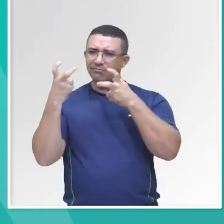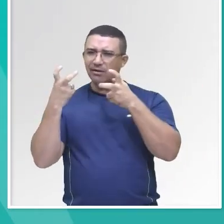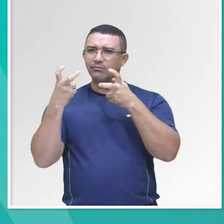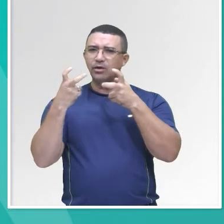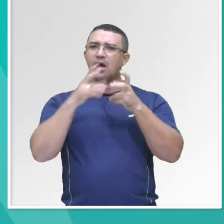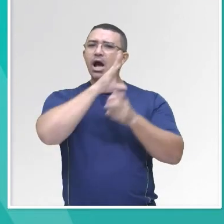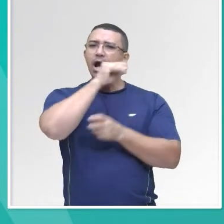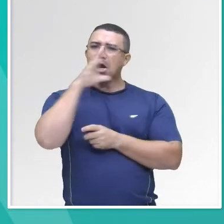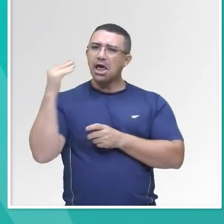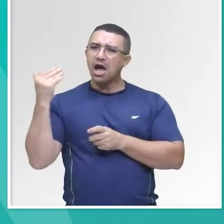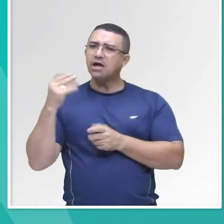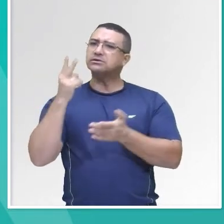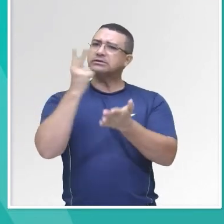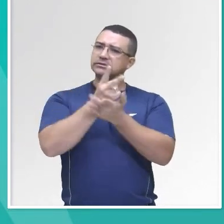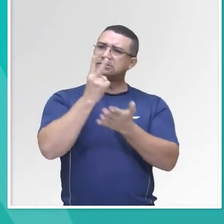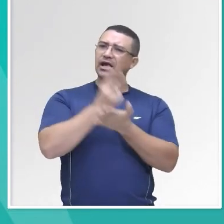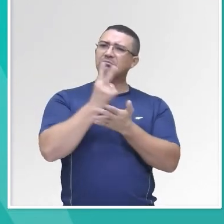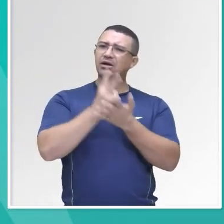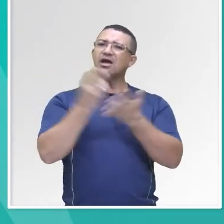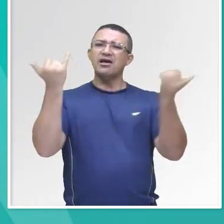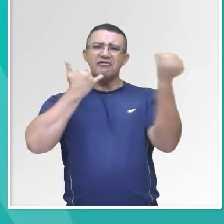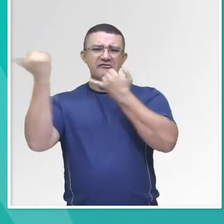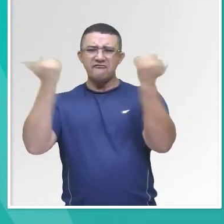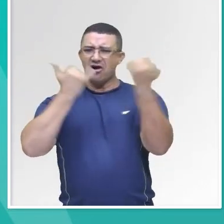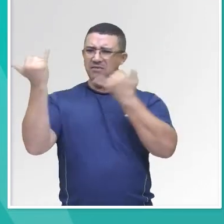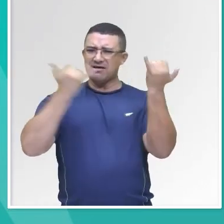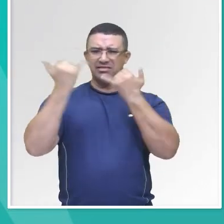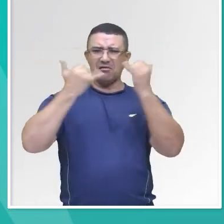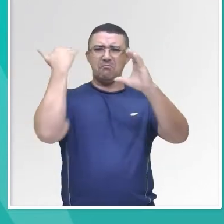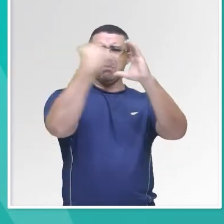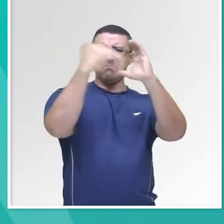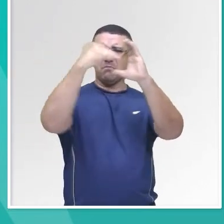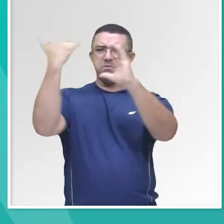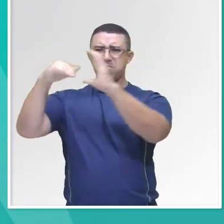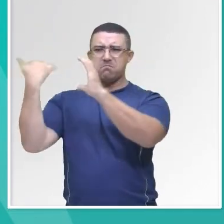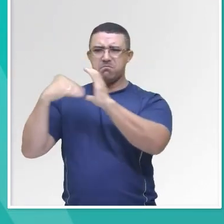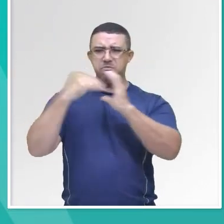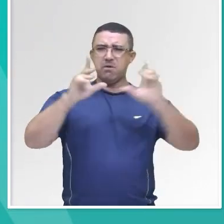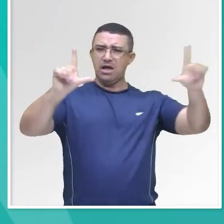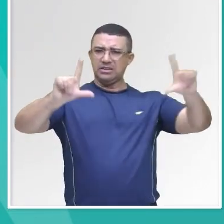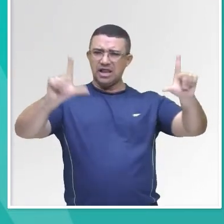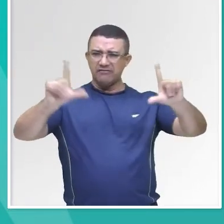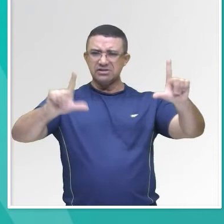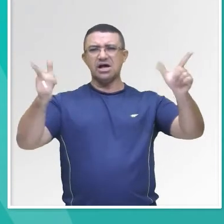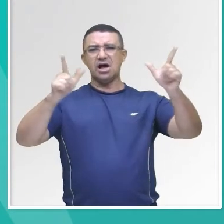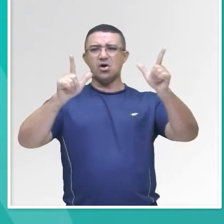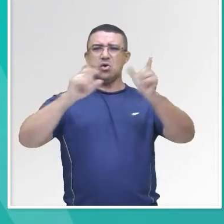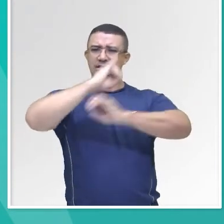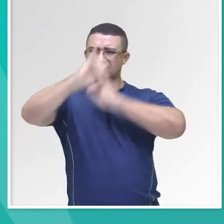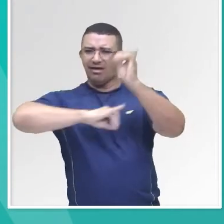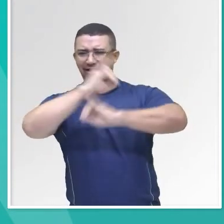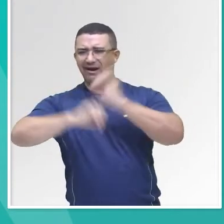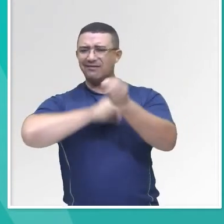crianças estão sendo bombardeadas por mensagens que estimulam o